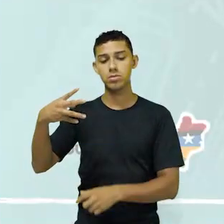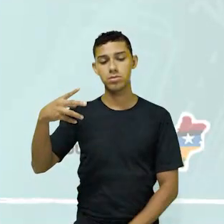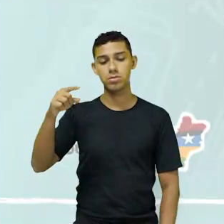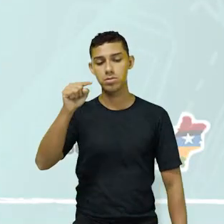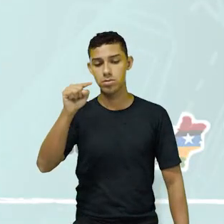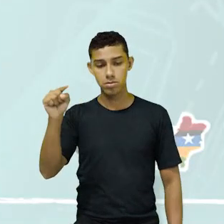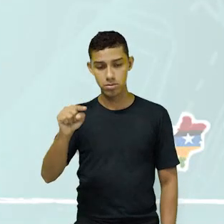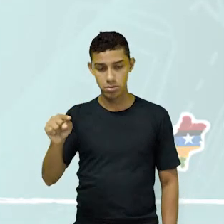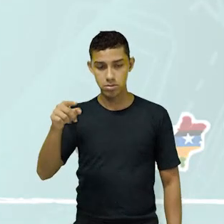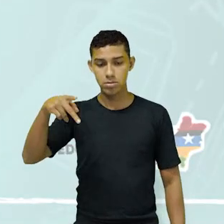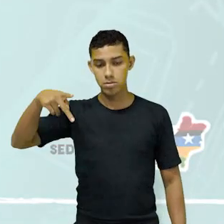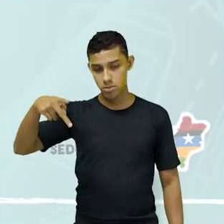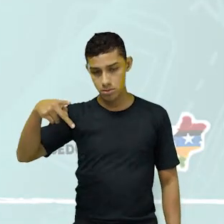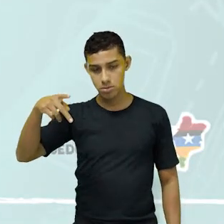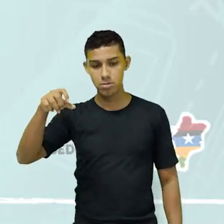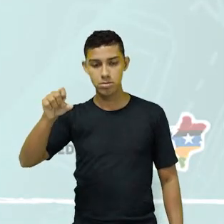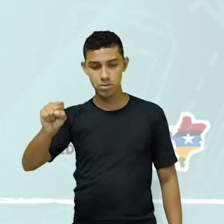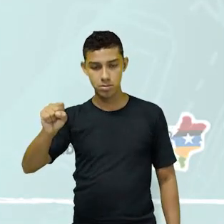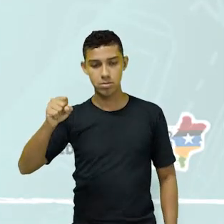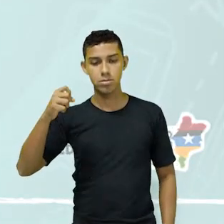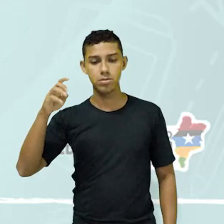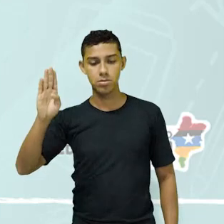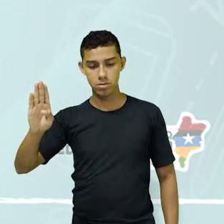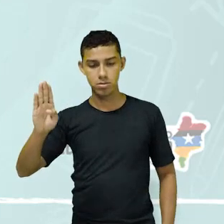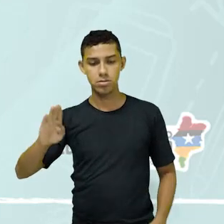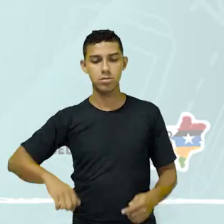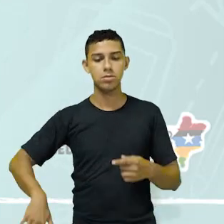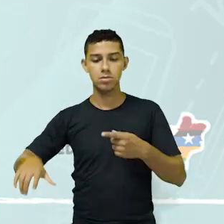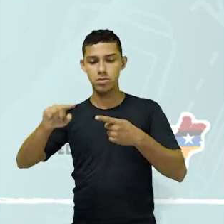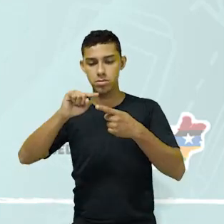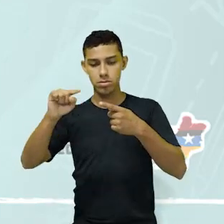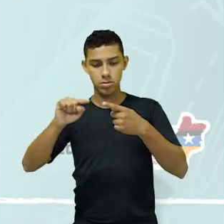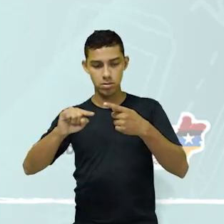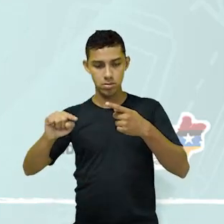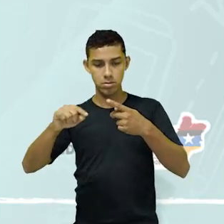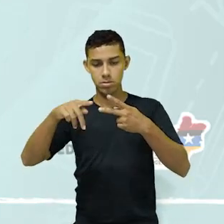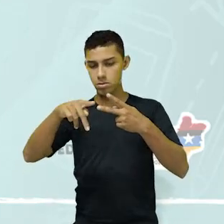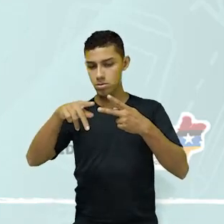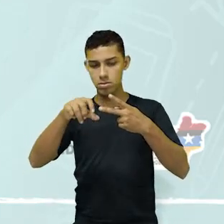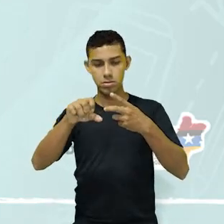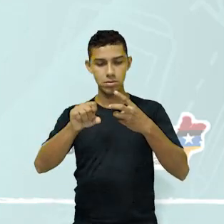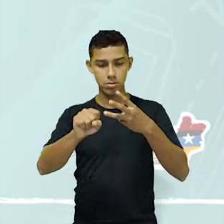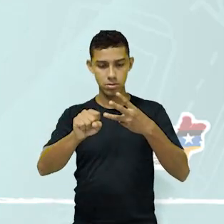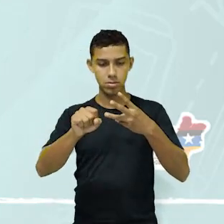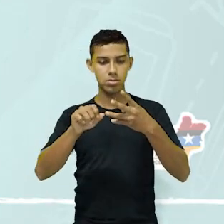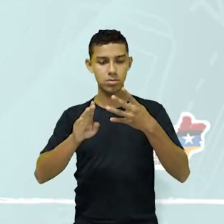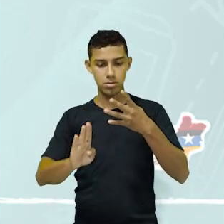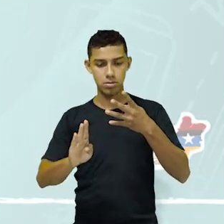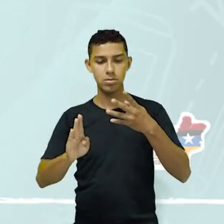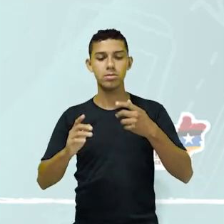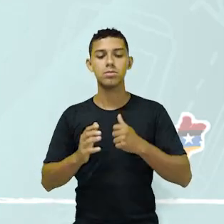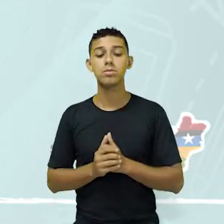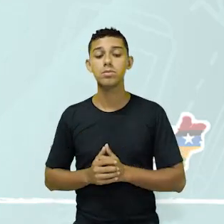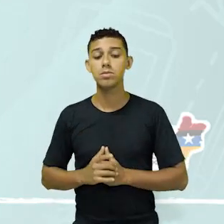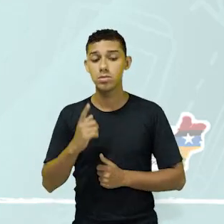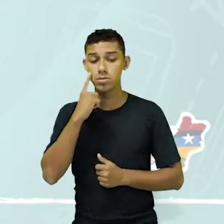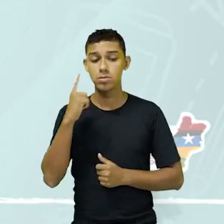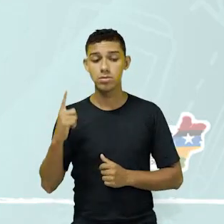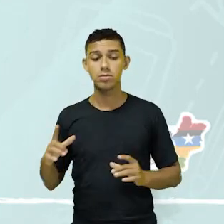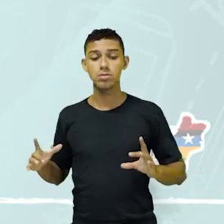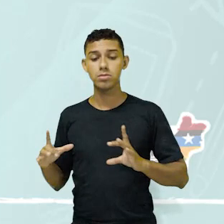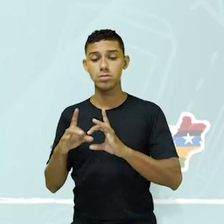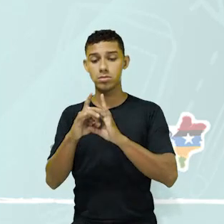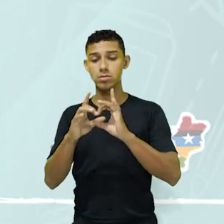base Z, a base P, S e B. Ok? Ele deu um nome diferente para essas bases. Existe uma